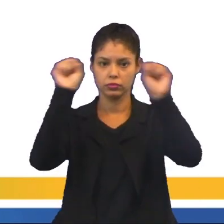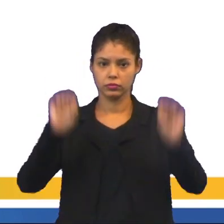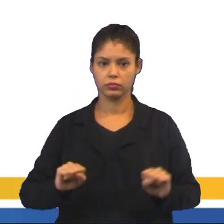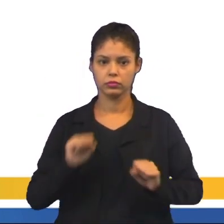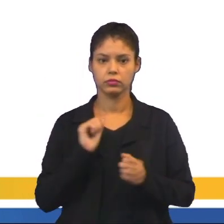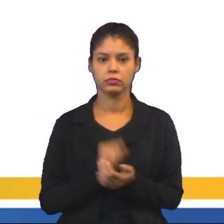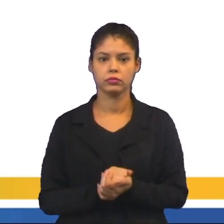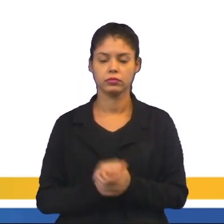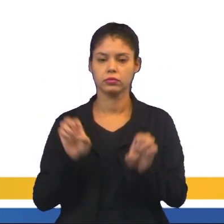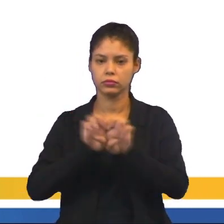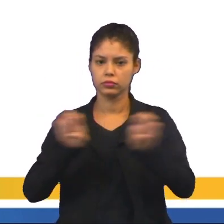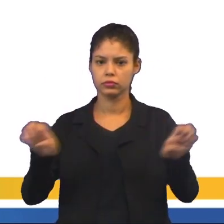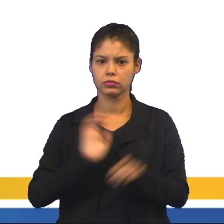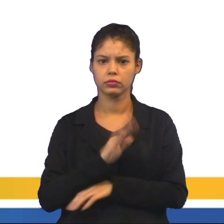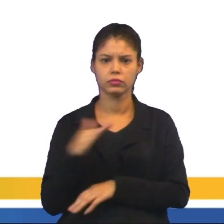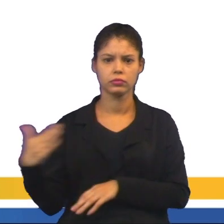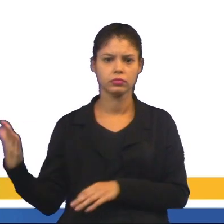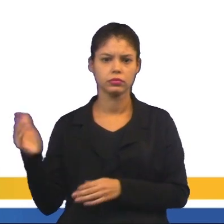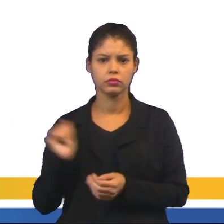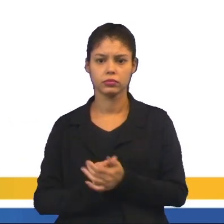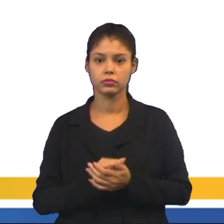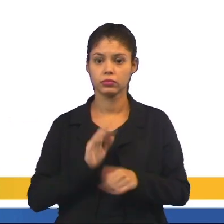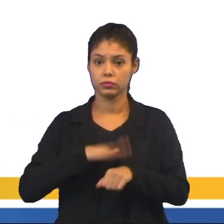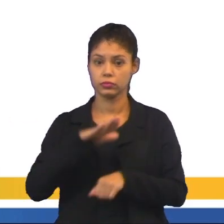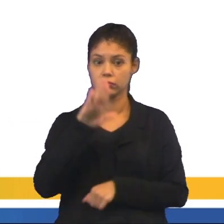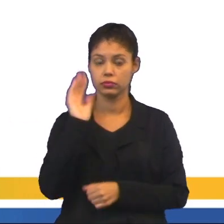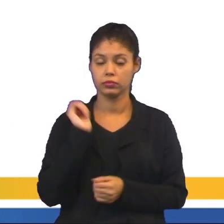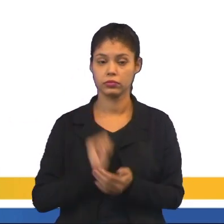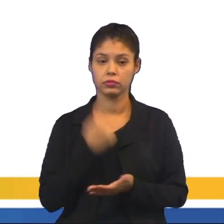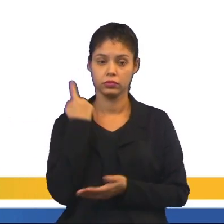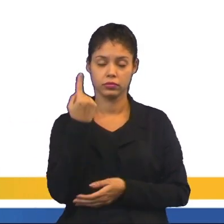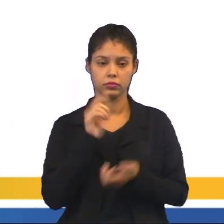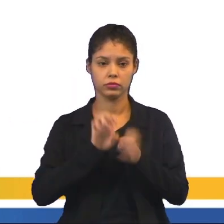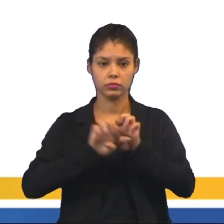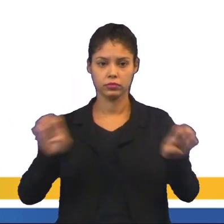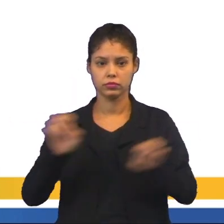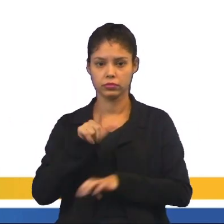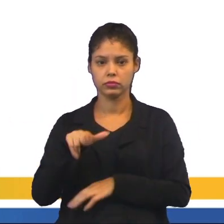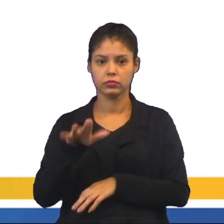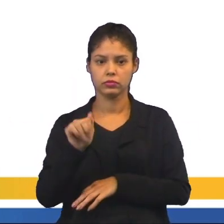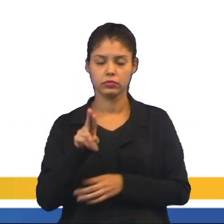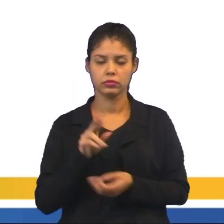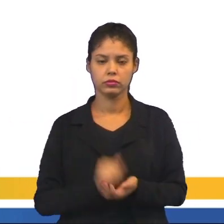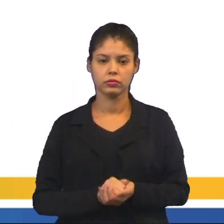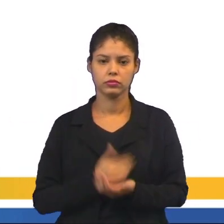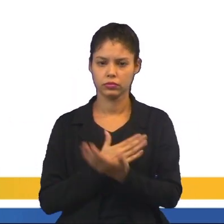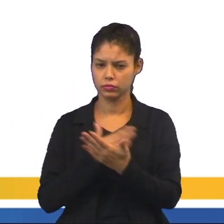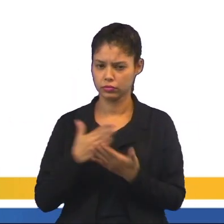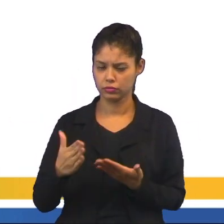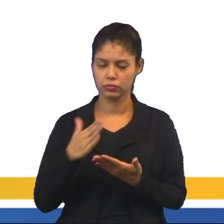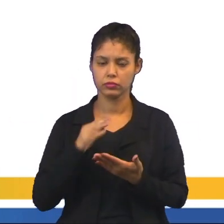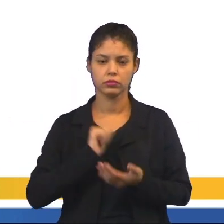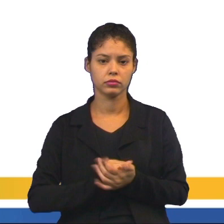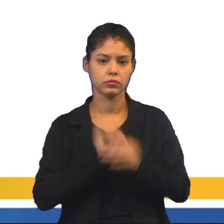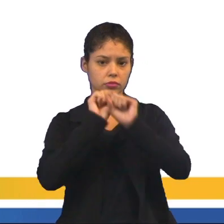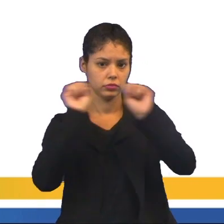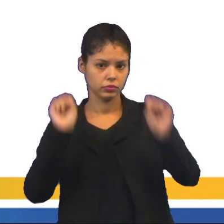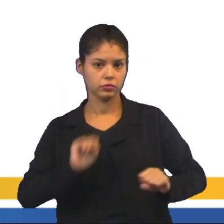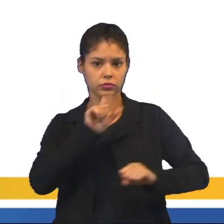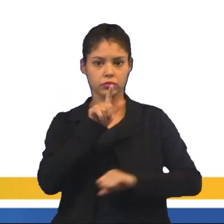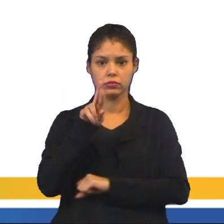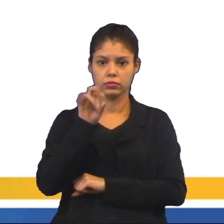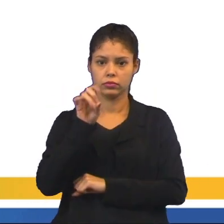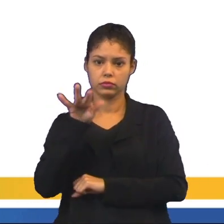Conhecemos como sistema de equação quando há mais de uma equação linear. Tá?